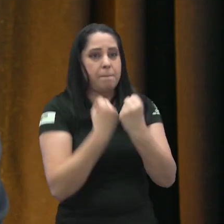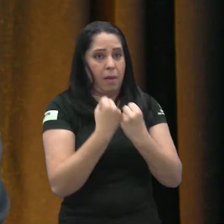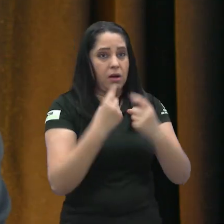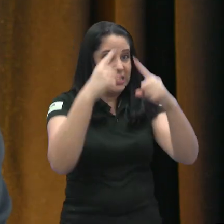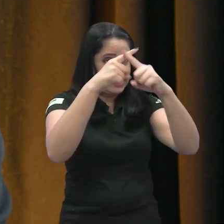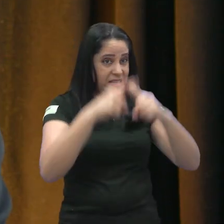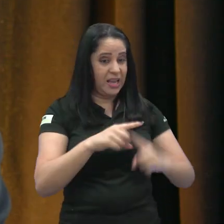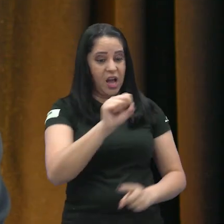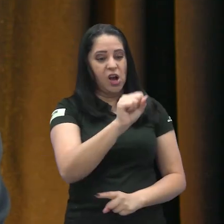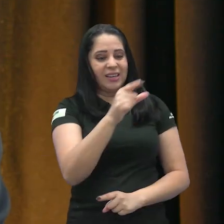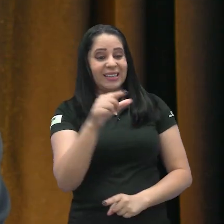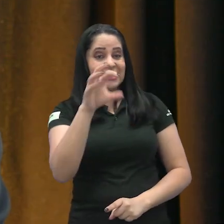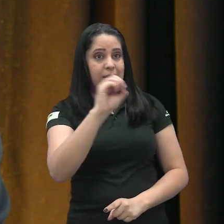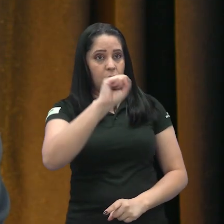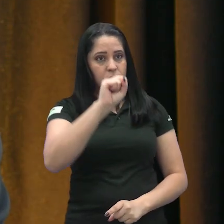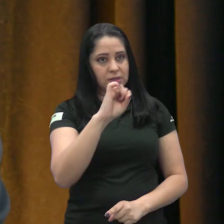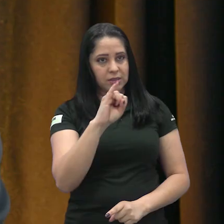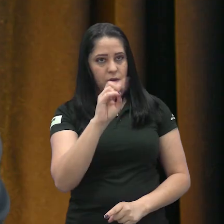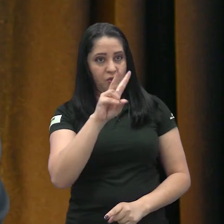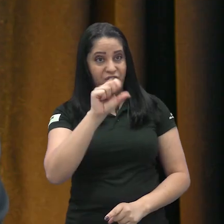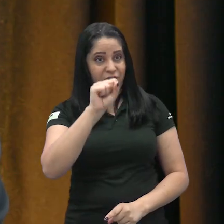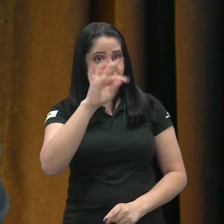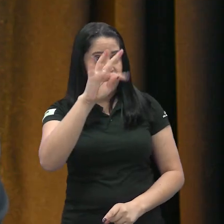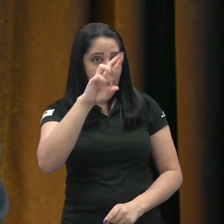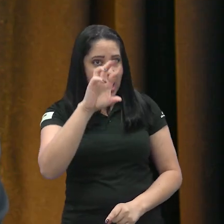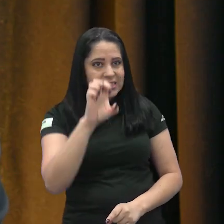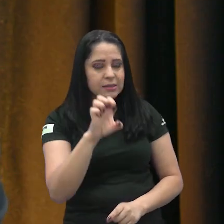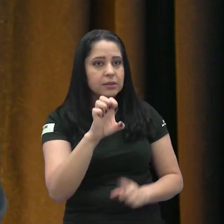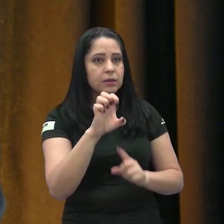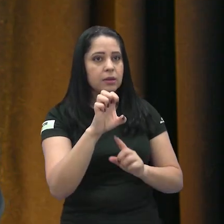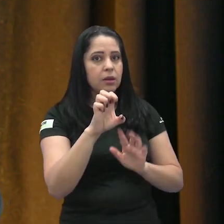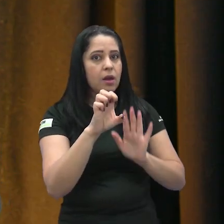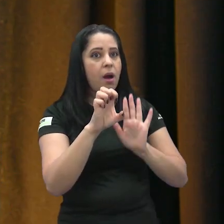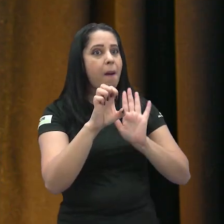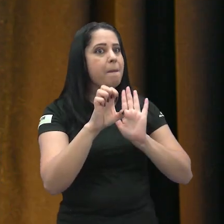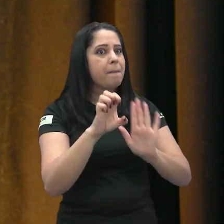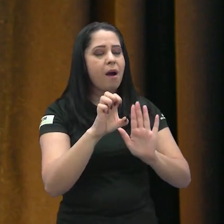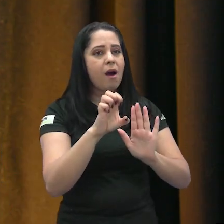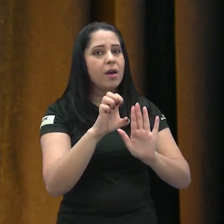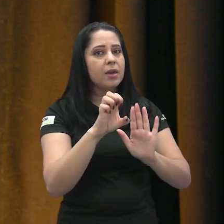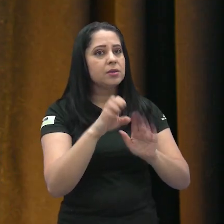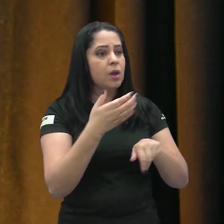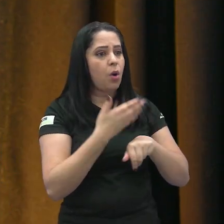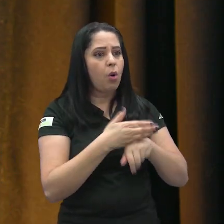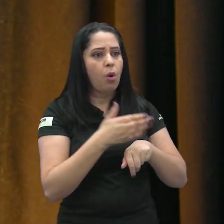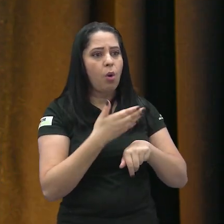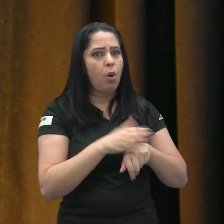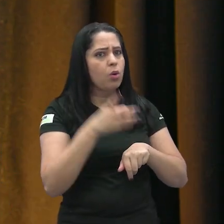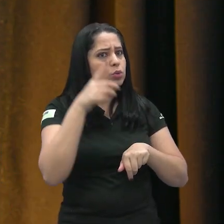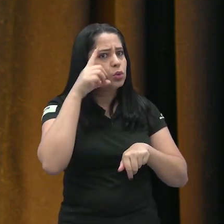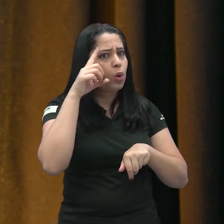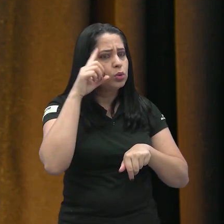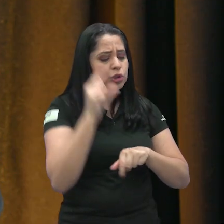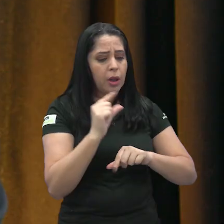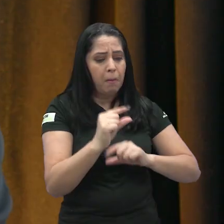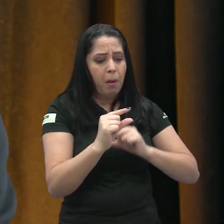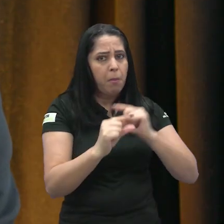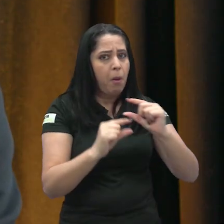Silvestres, né? Mas são vitórias pequenas todos os dias dos treinos. Como eu